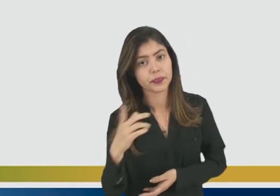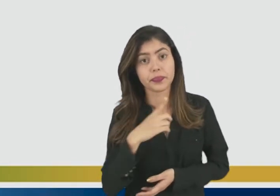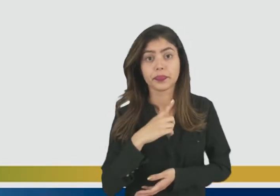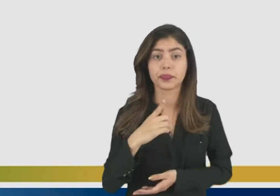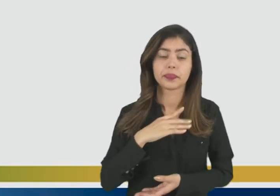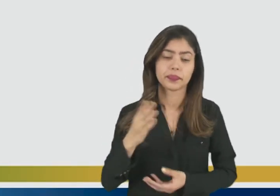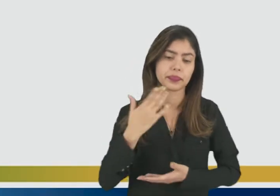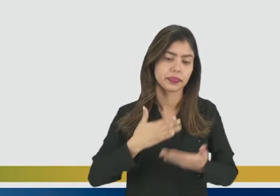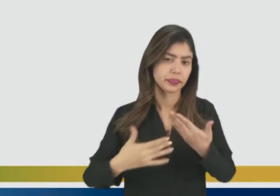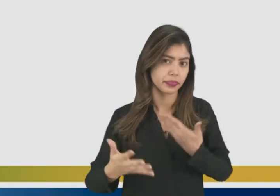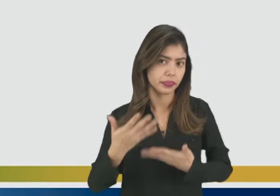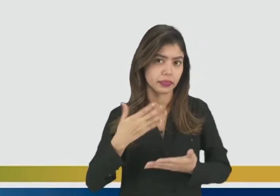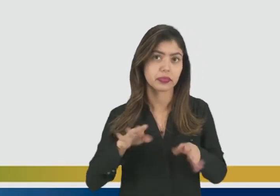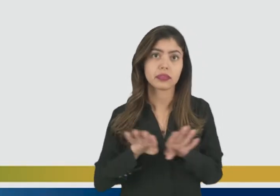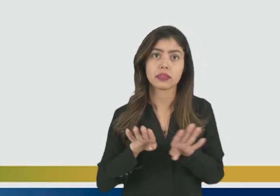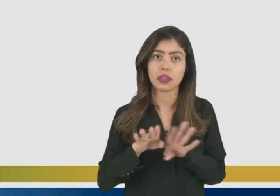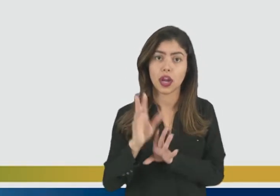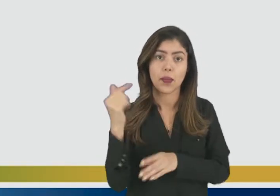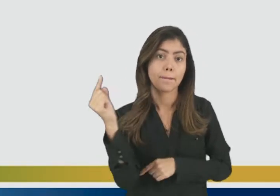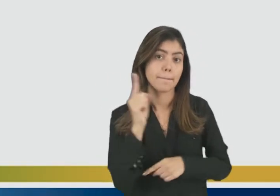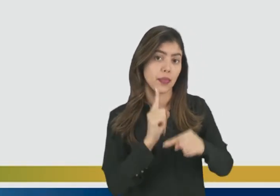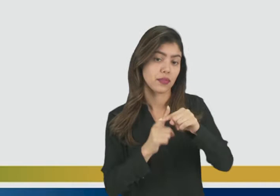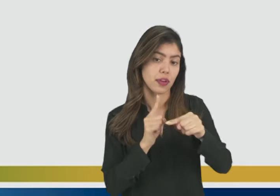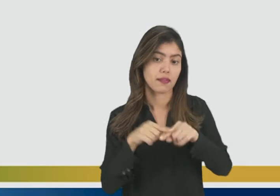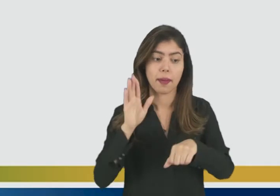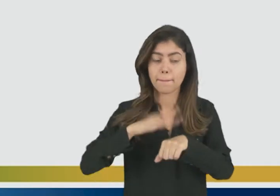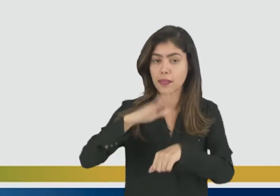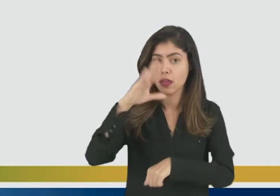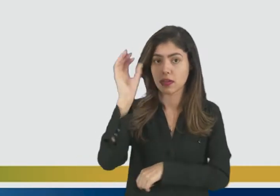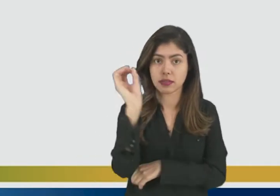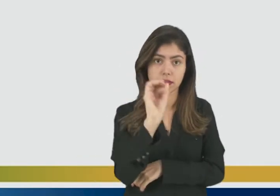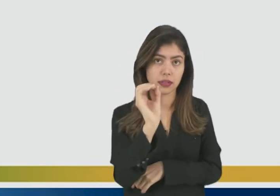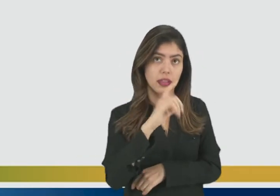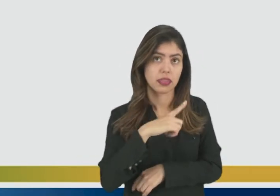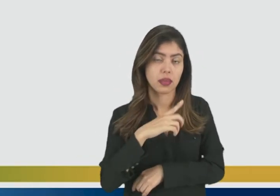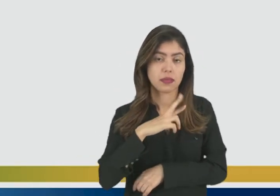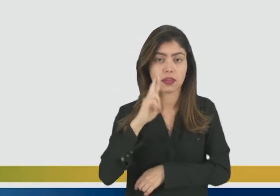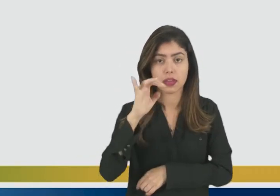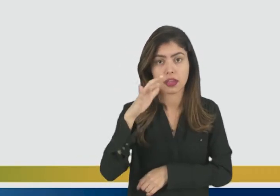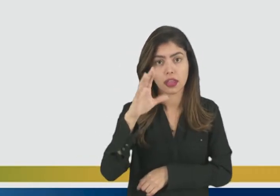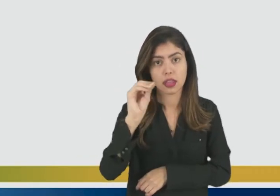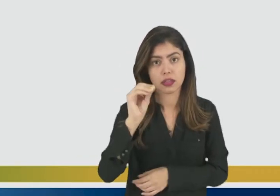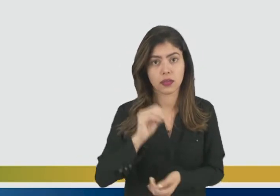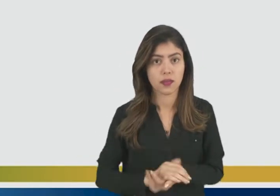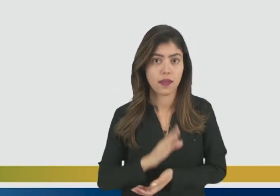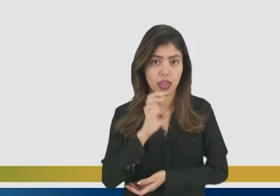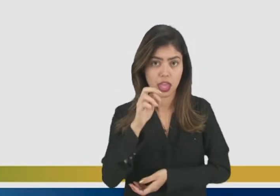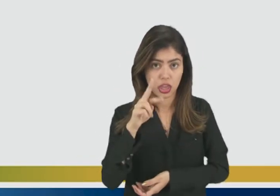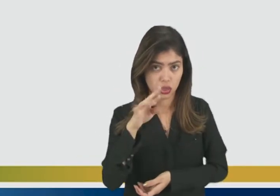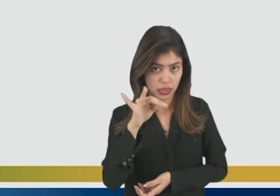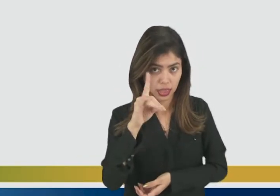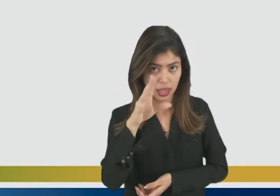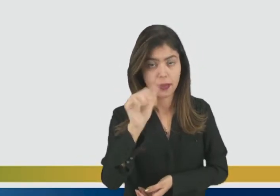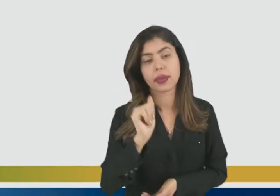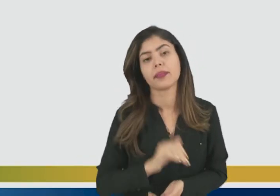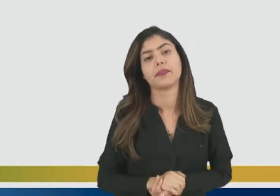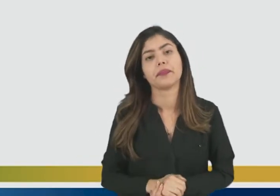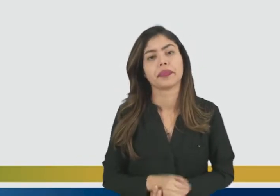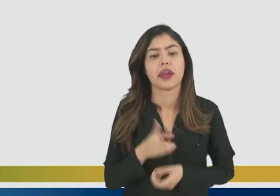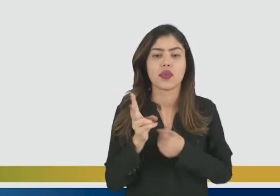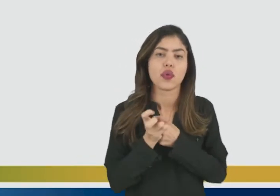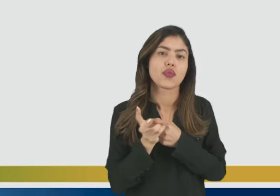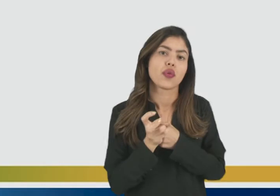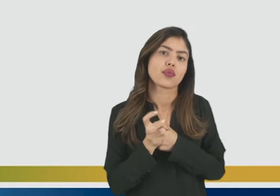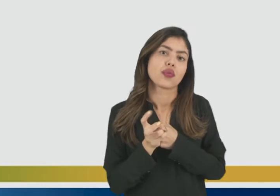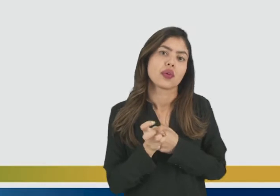de entalpia é positiva, é maior que zero, nós temos uma reação endotérmica, ou seja, ela vai absorver